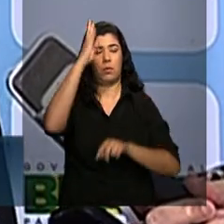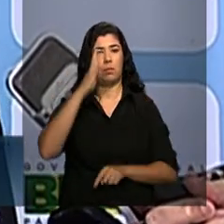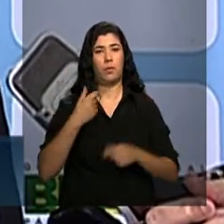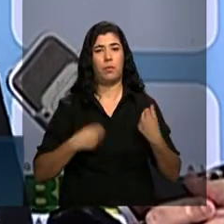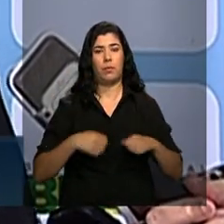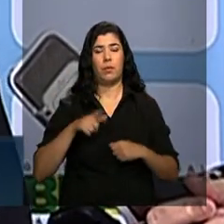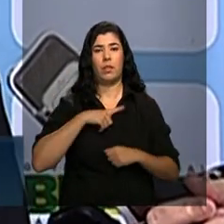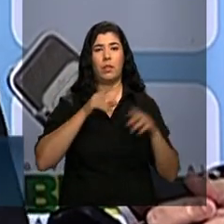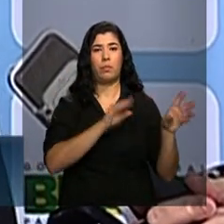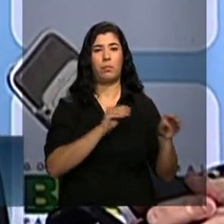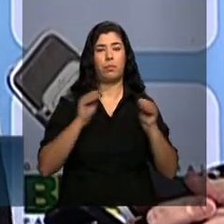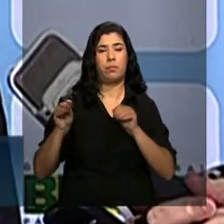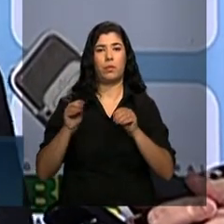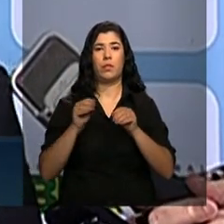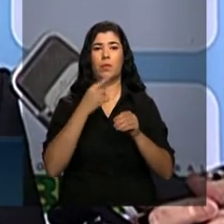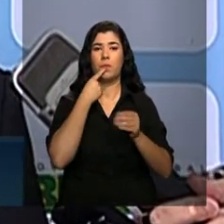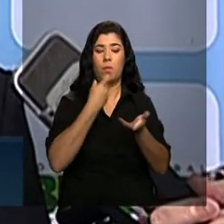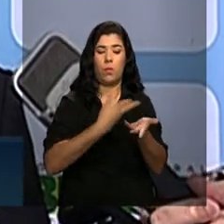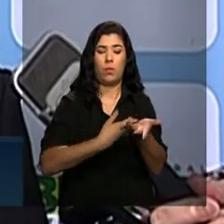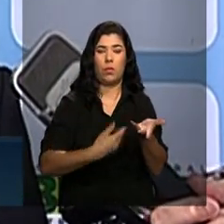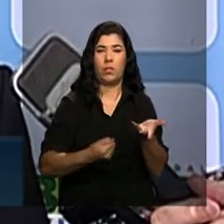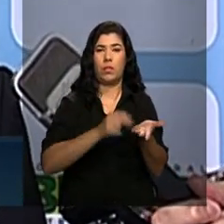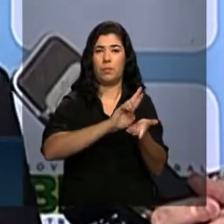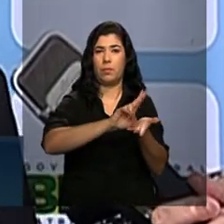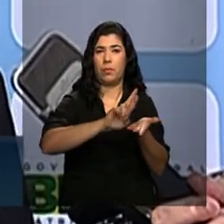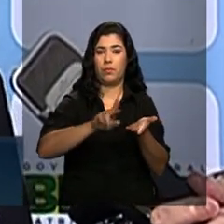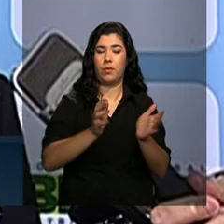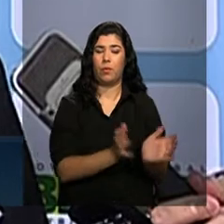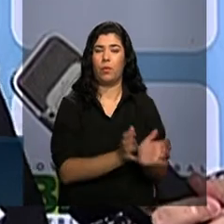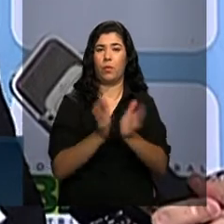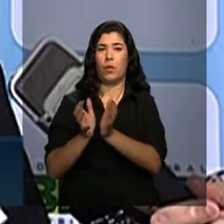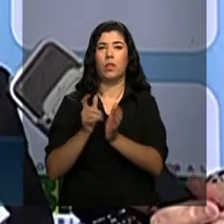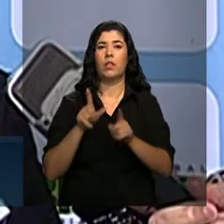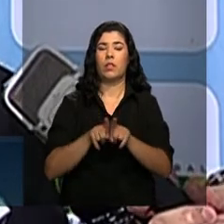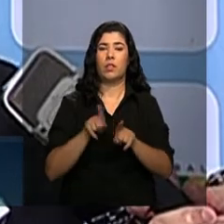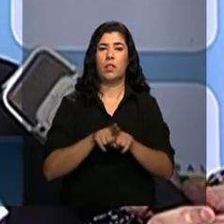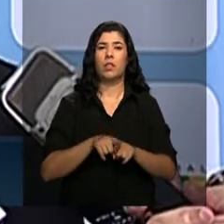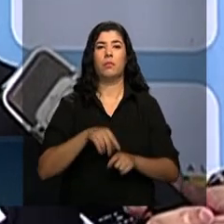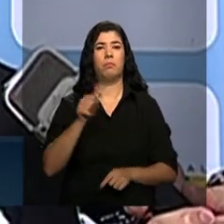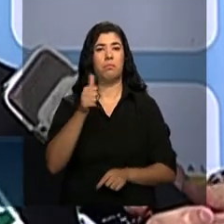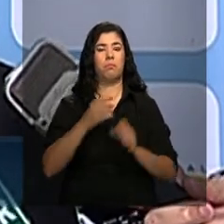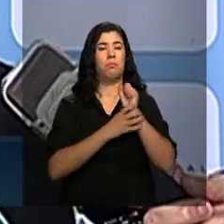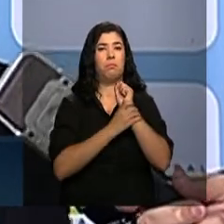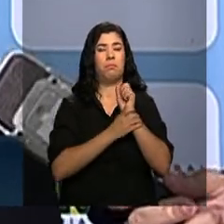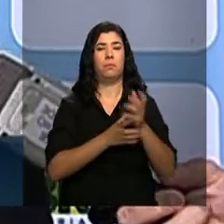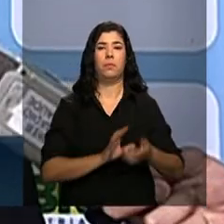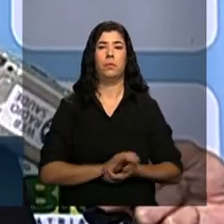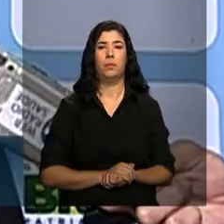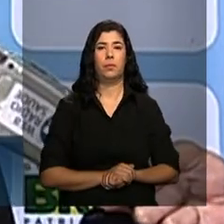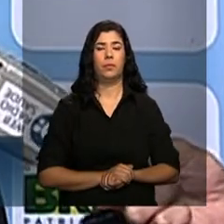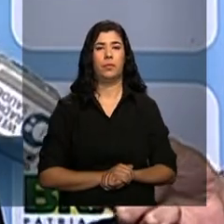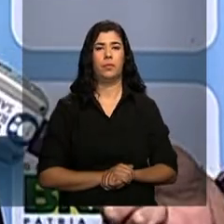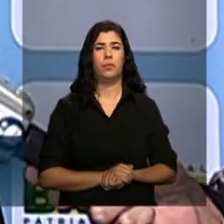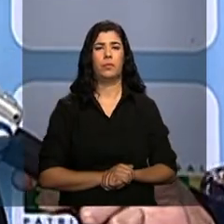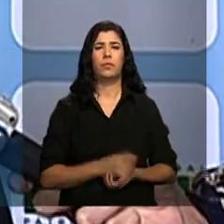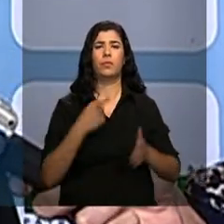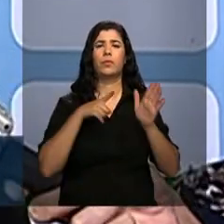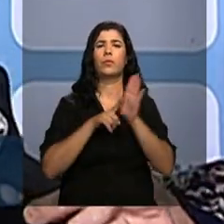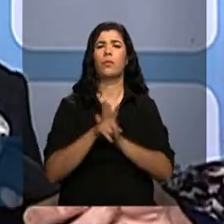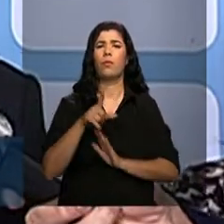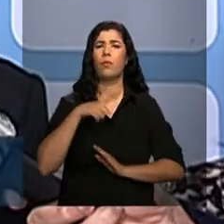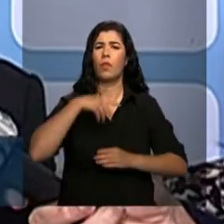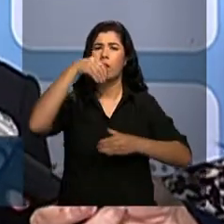de transfusão de sangue ou de hemoderivados mais segurança e mais qualidade. Esse sangue vai funcionar somente